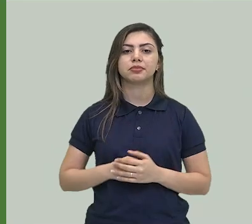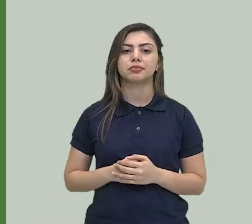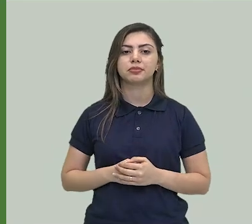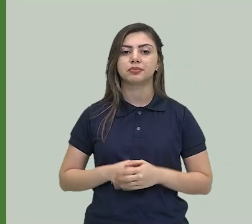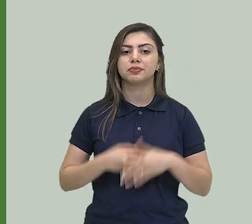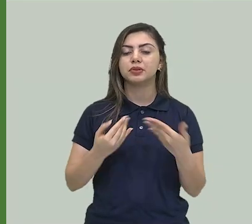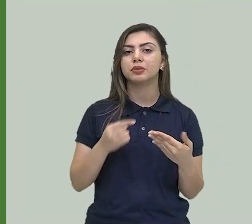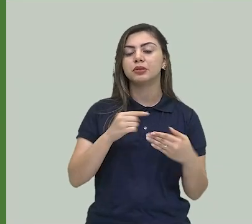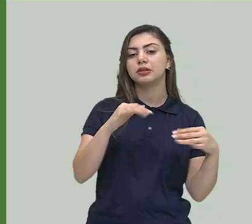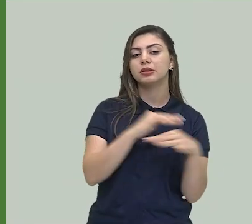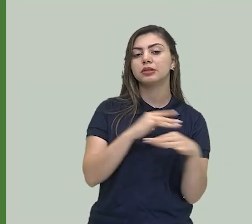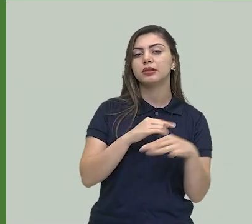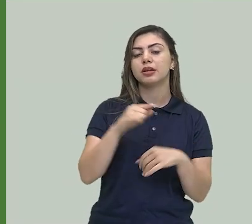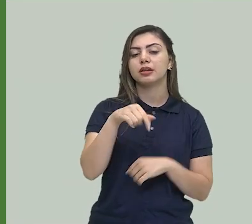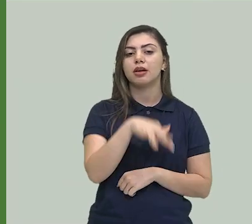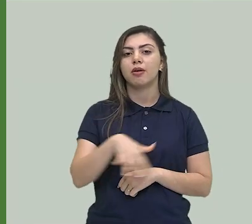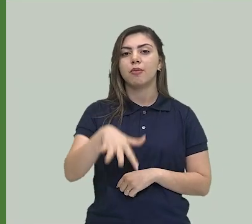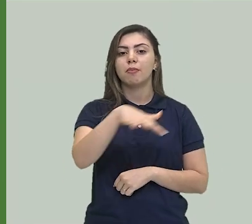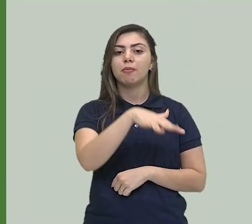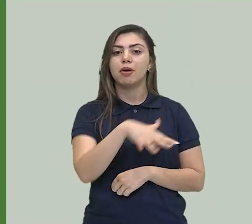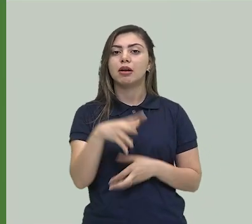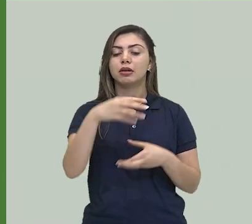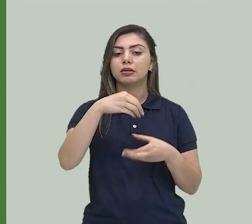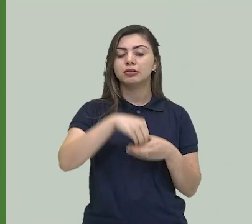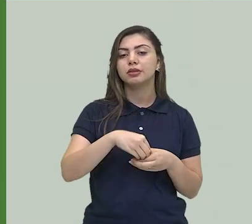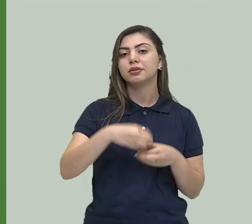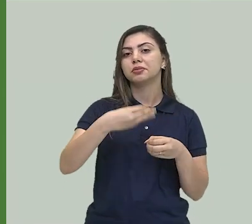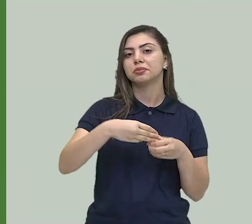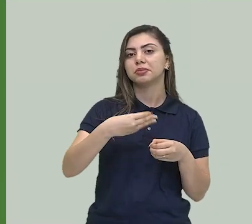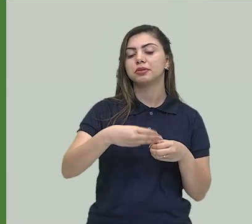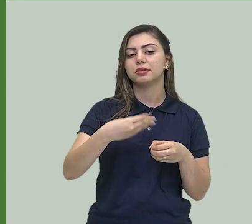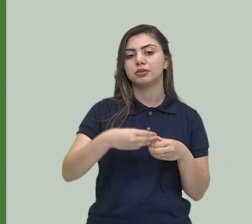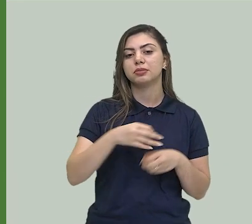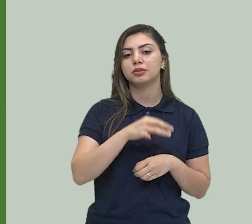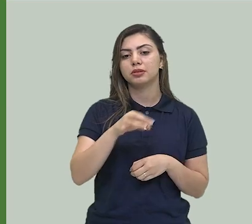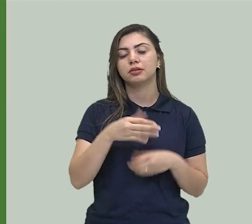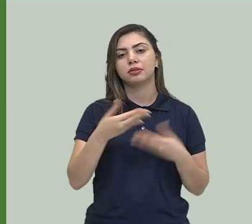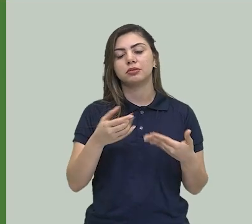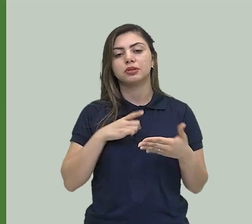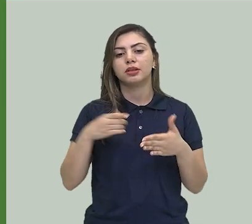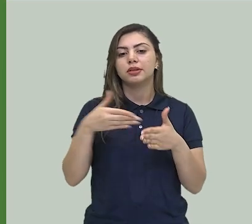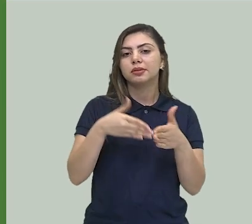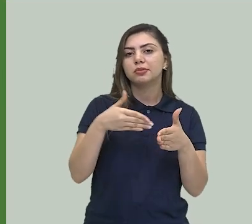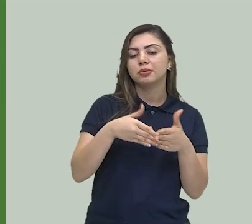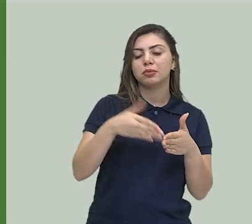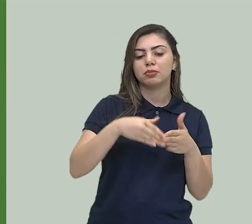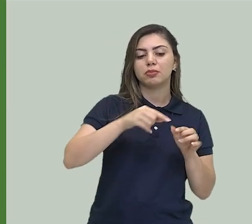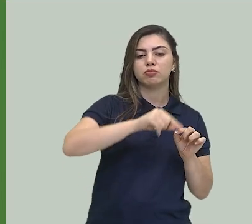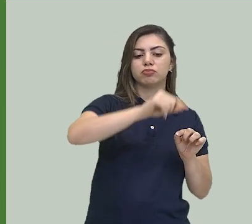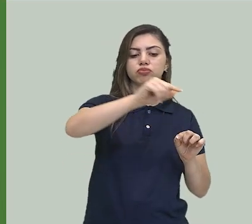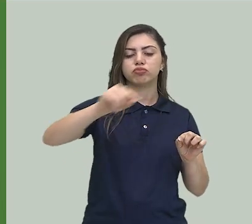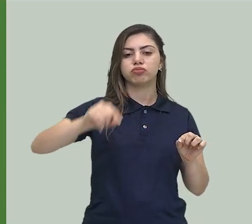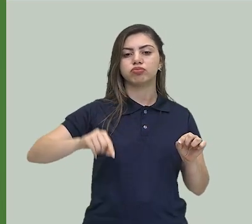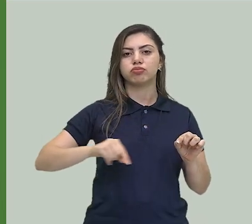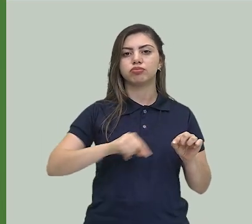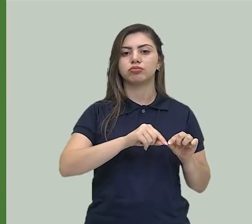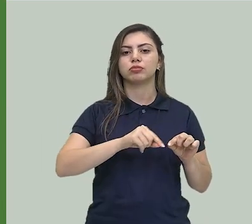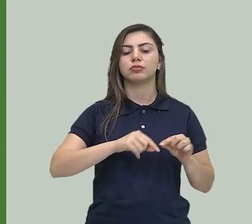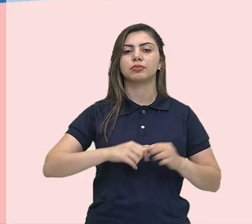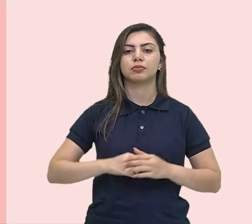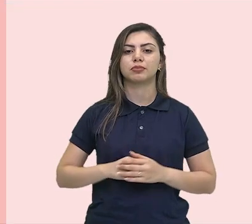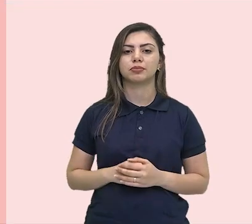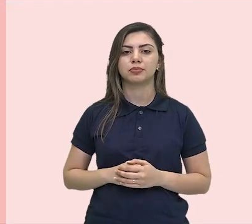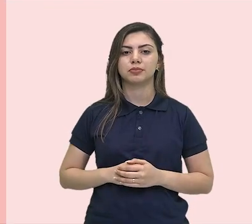A cidade é um espaço urbano de um determinado município, delimitado por um perímetro urbano.